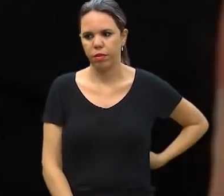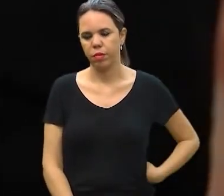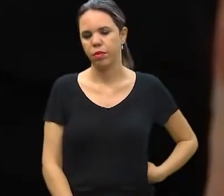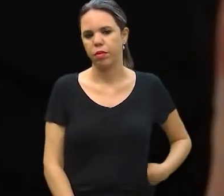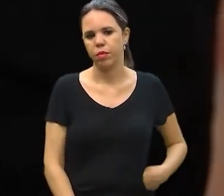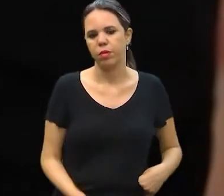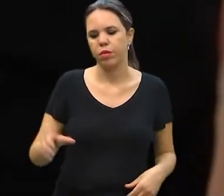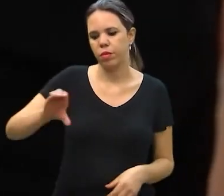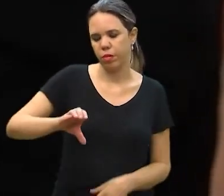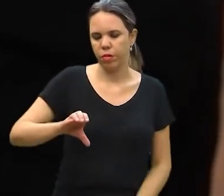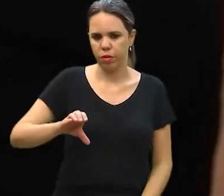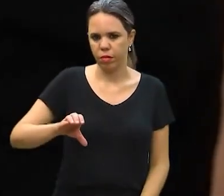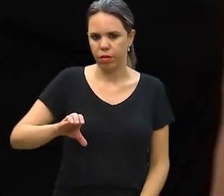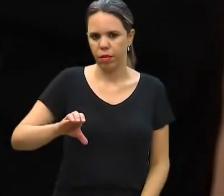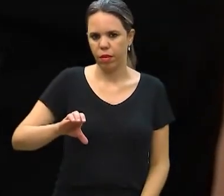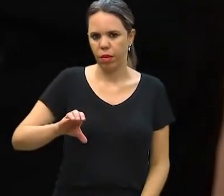e o creme de leite.